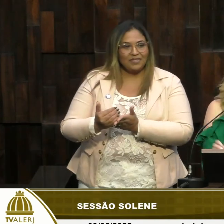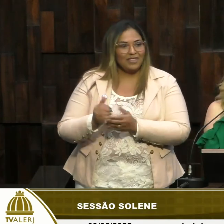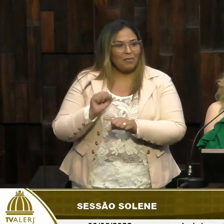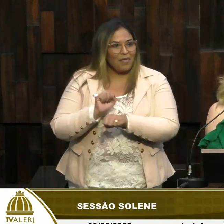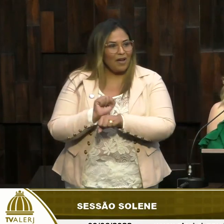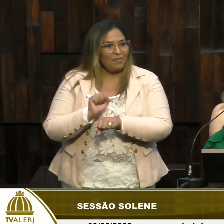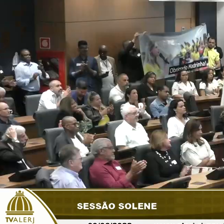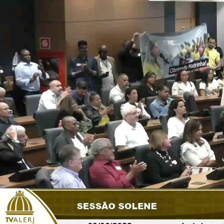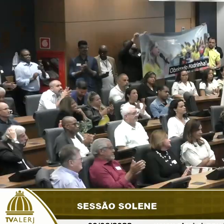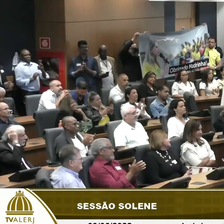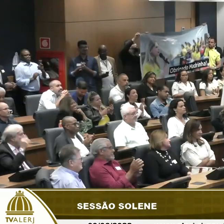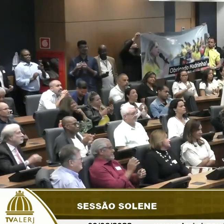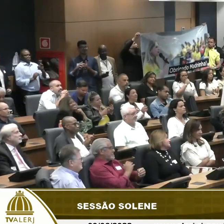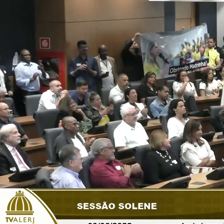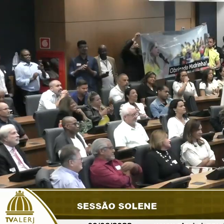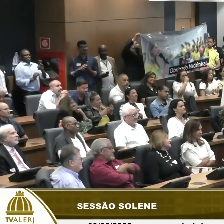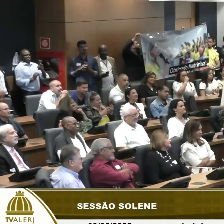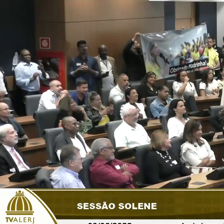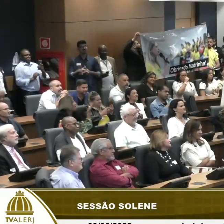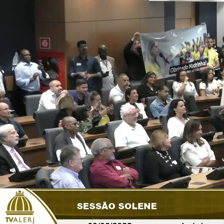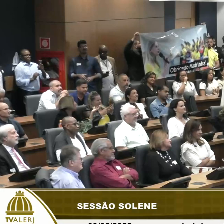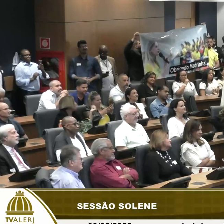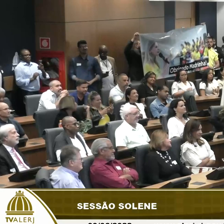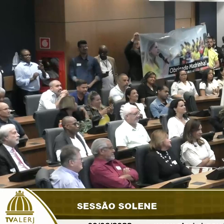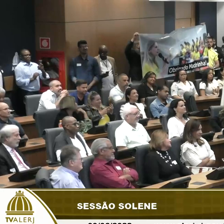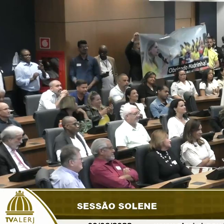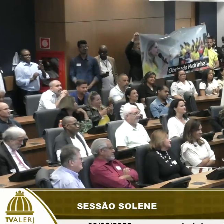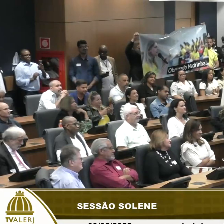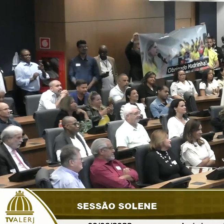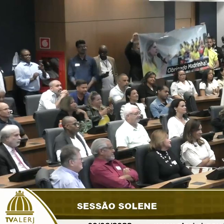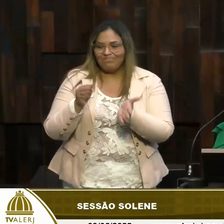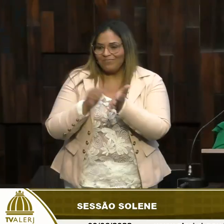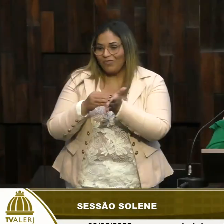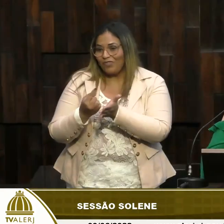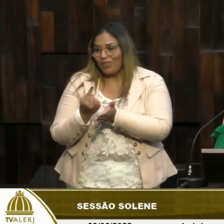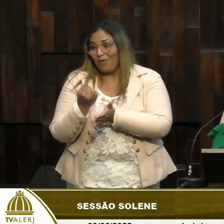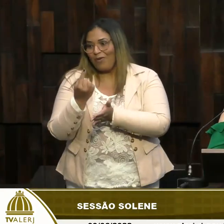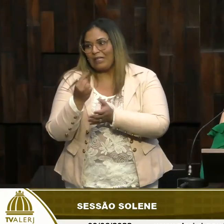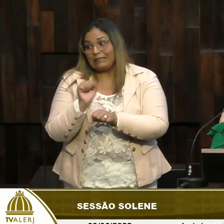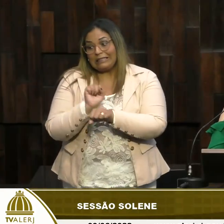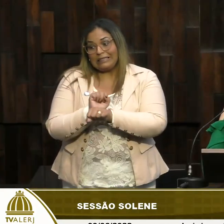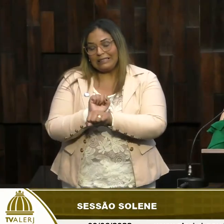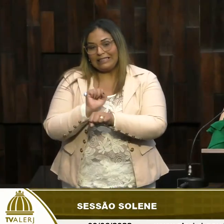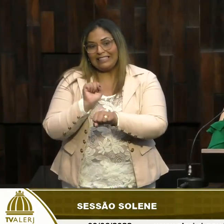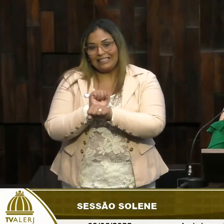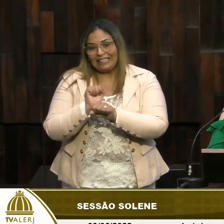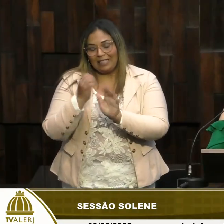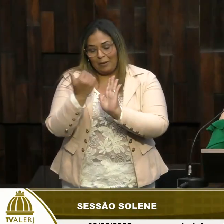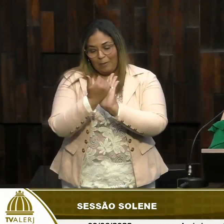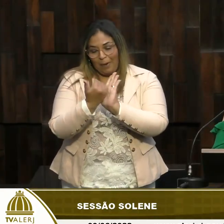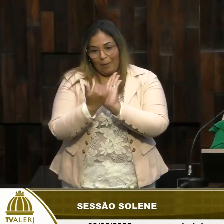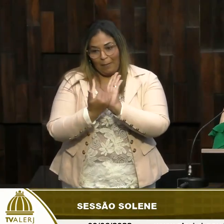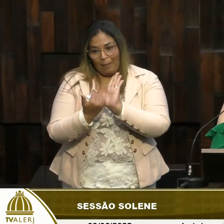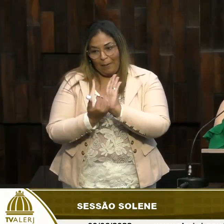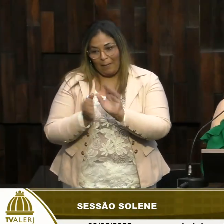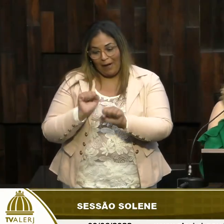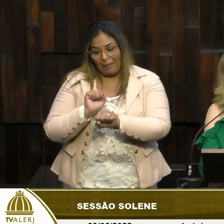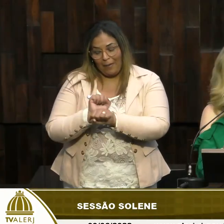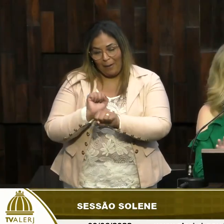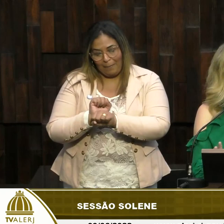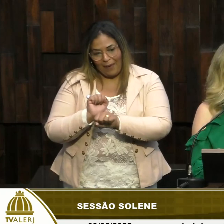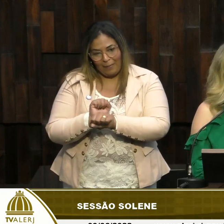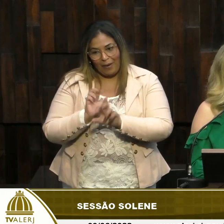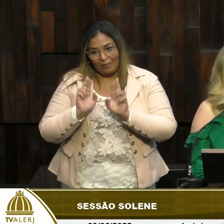convocaram 17. E eu acabei ficando suplente no cadastro de reserva